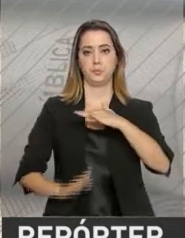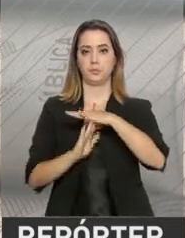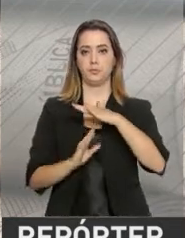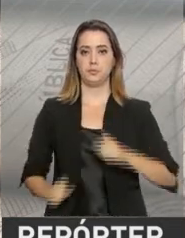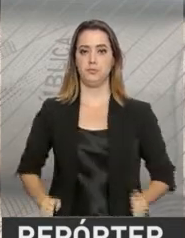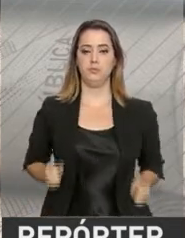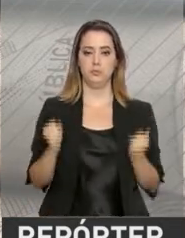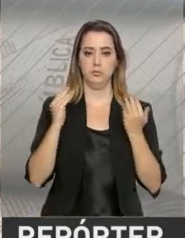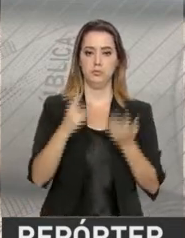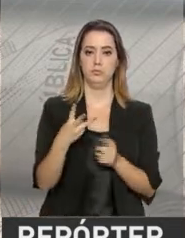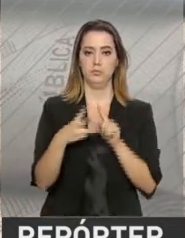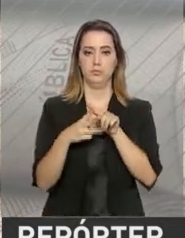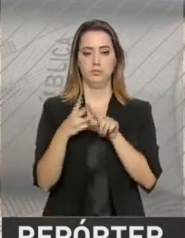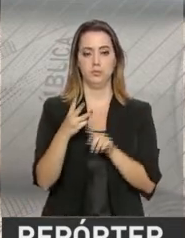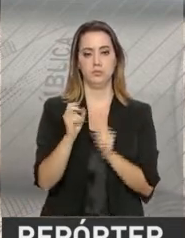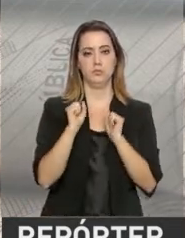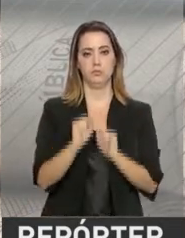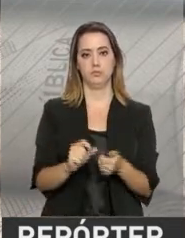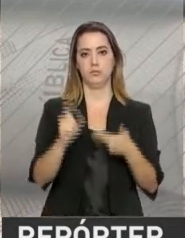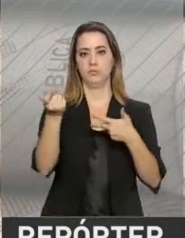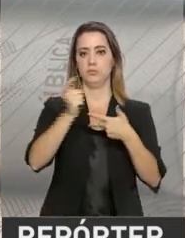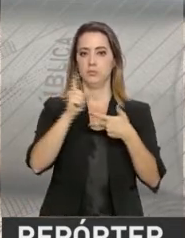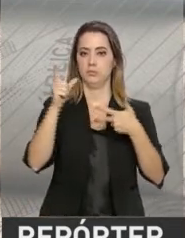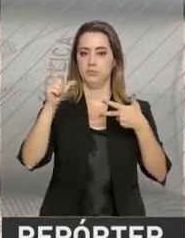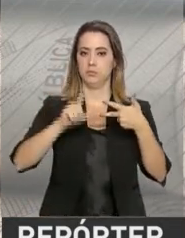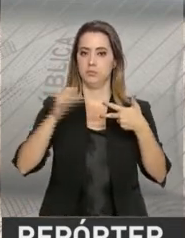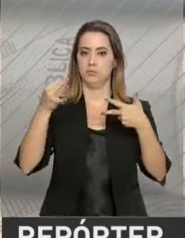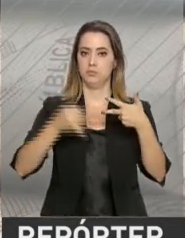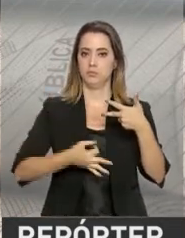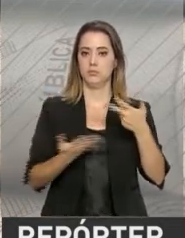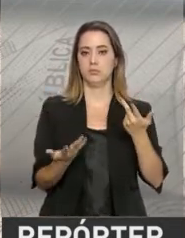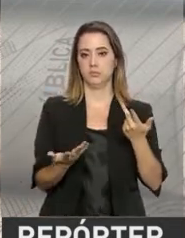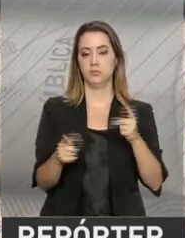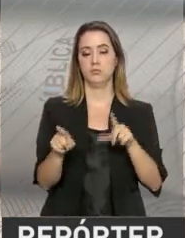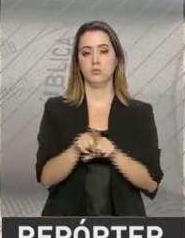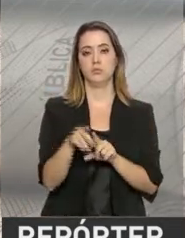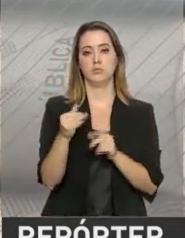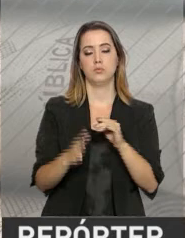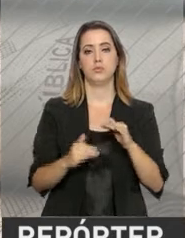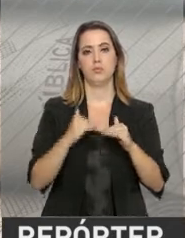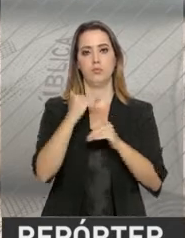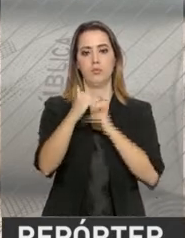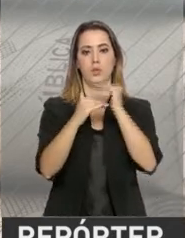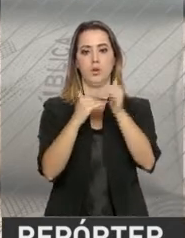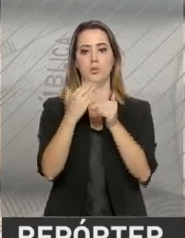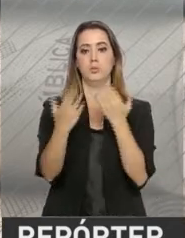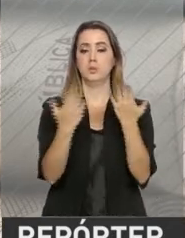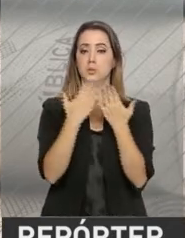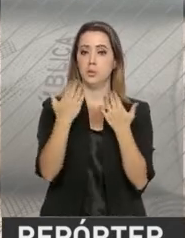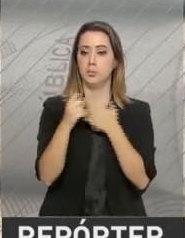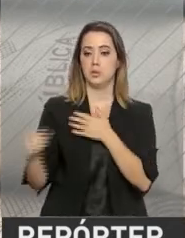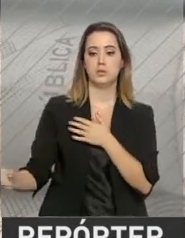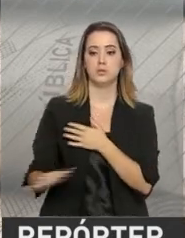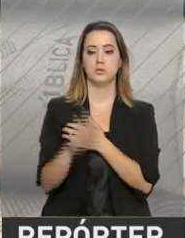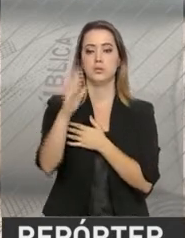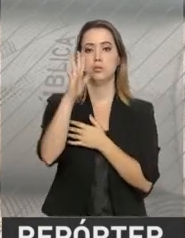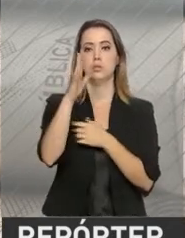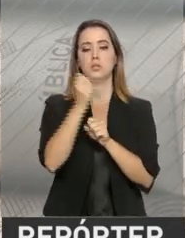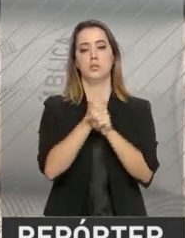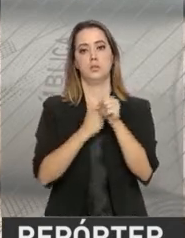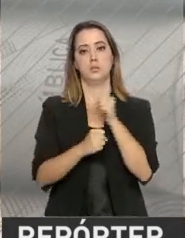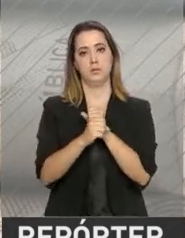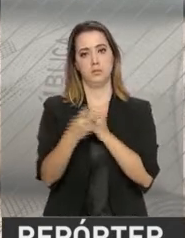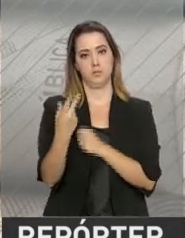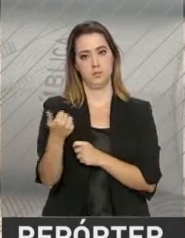para os três poderes executivo legislativo e judiciário o aumento não poderá ser maior que a inflação acumulada em